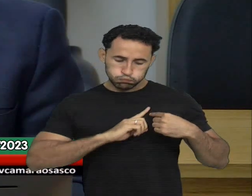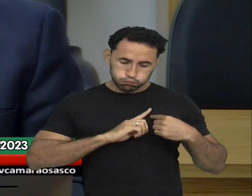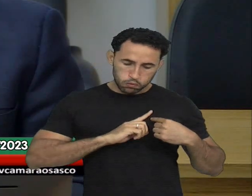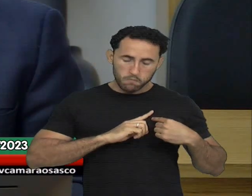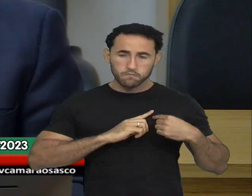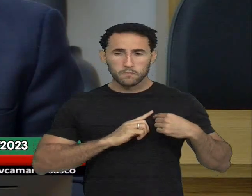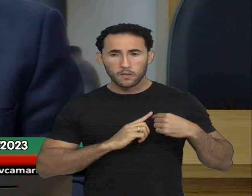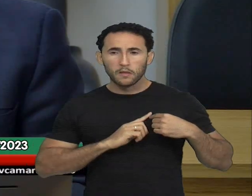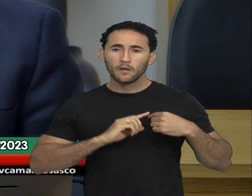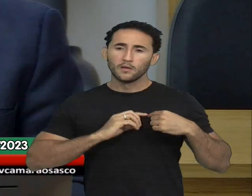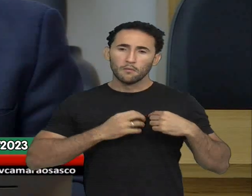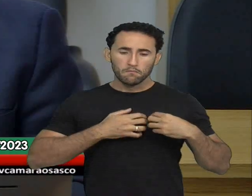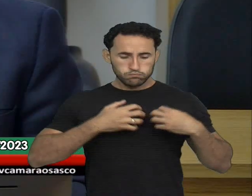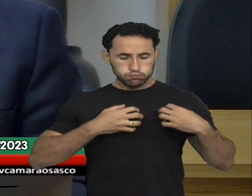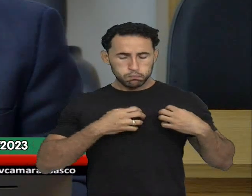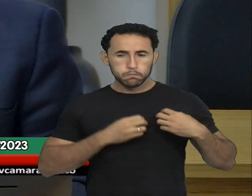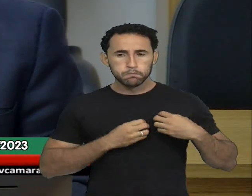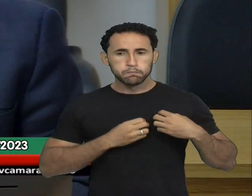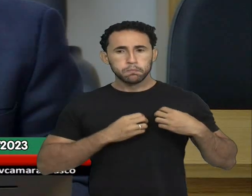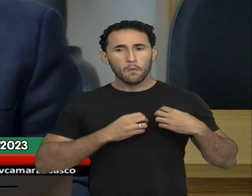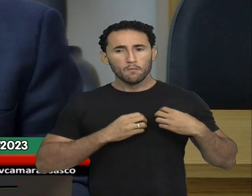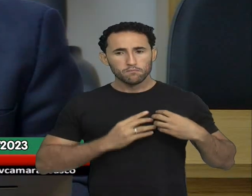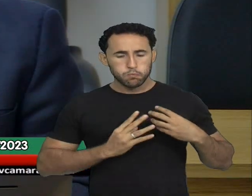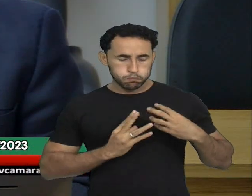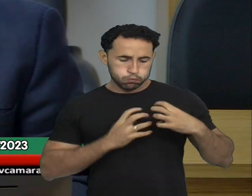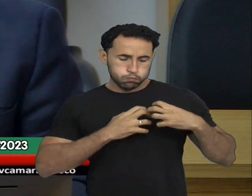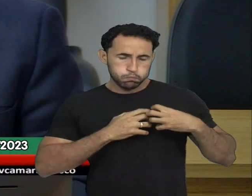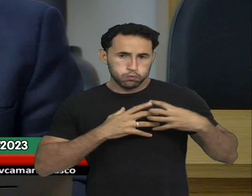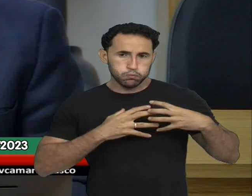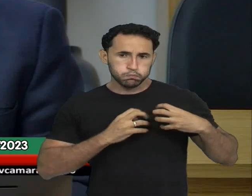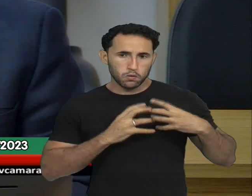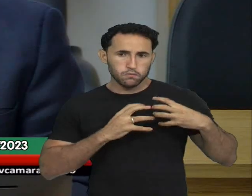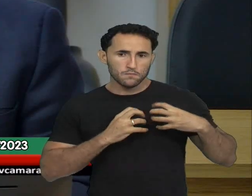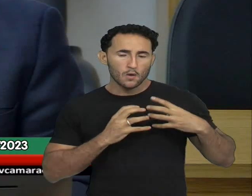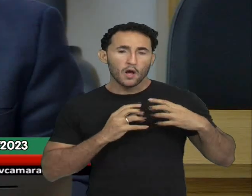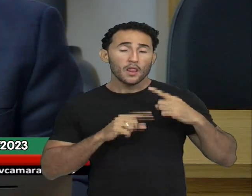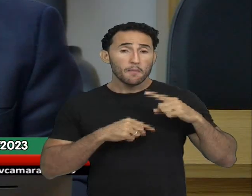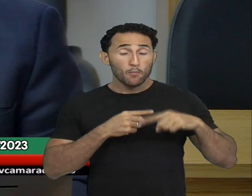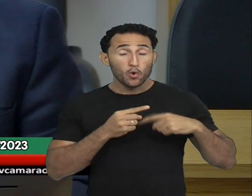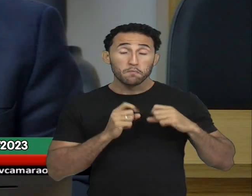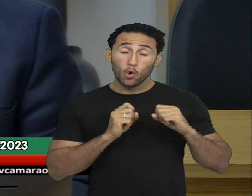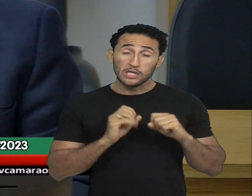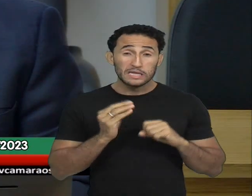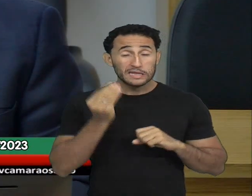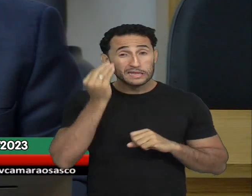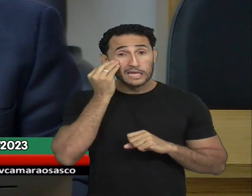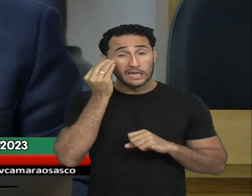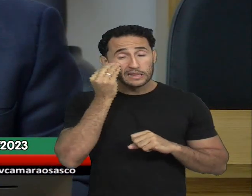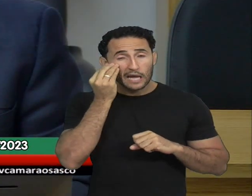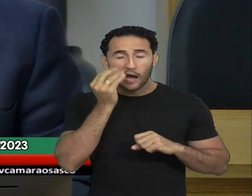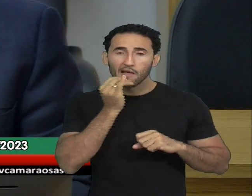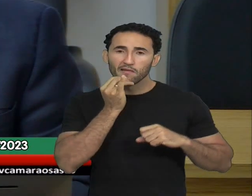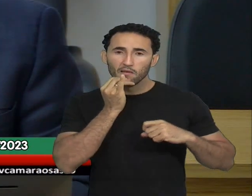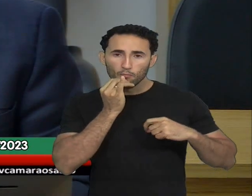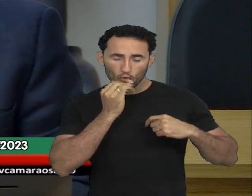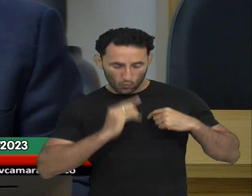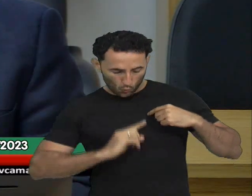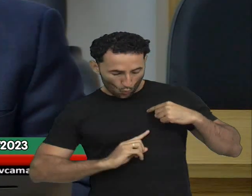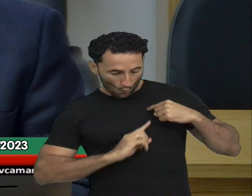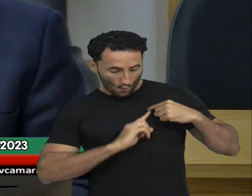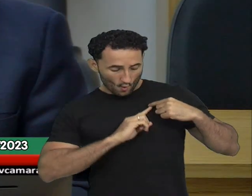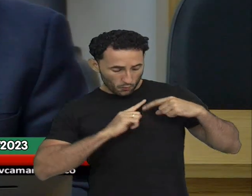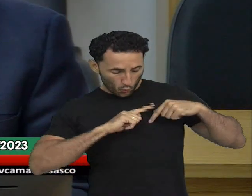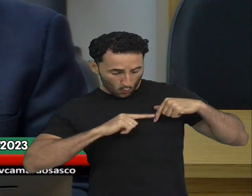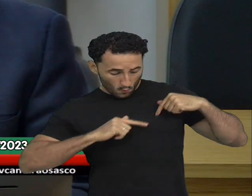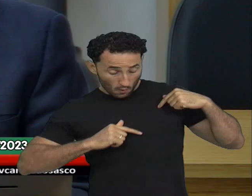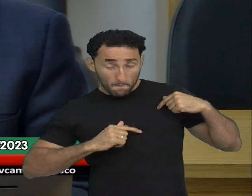pôr estente, precisa pós-dilatar, tem que ter cuidado que numa tentativa de desobstruir uma artéria, acaba obstruindo